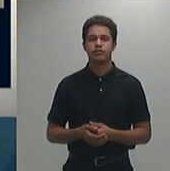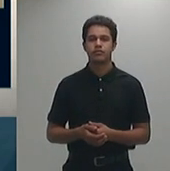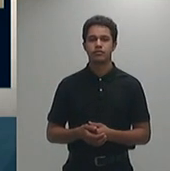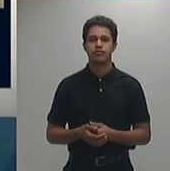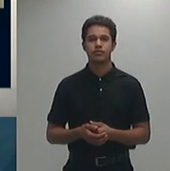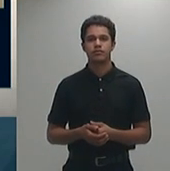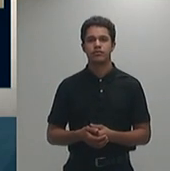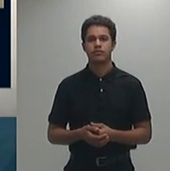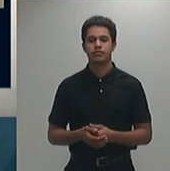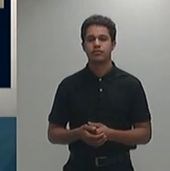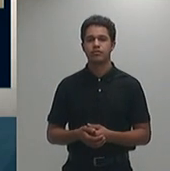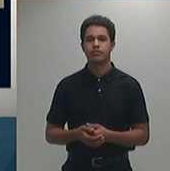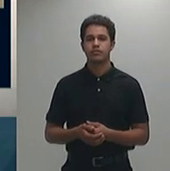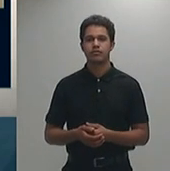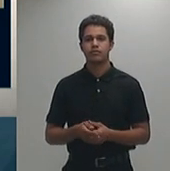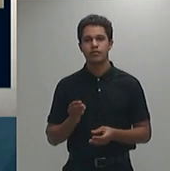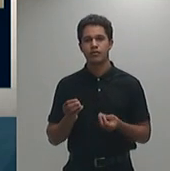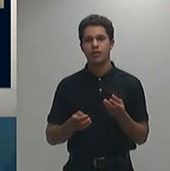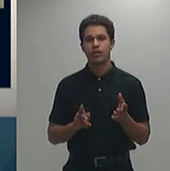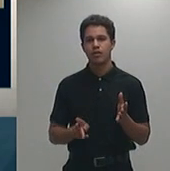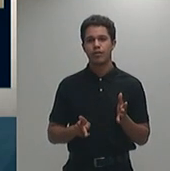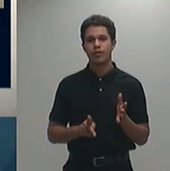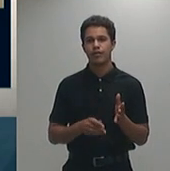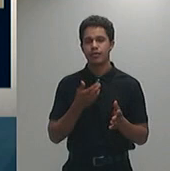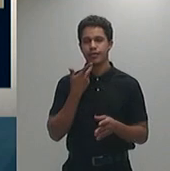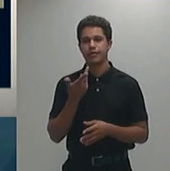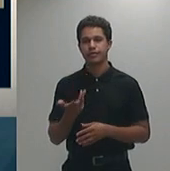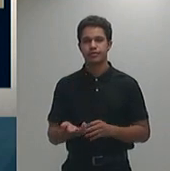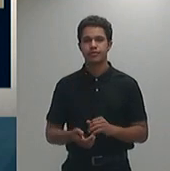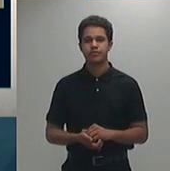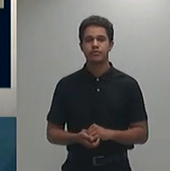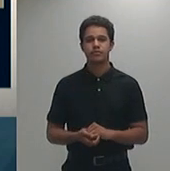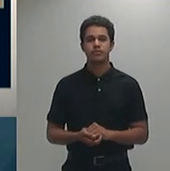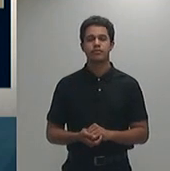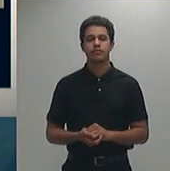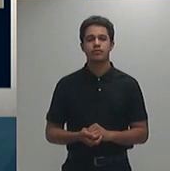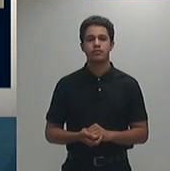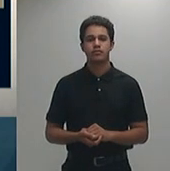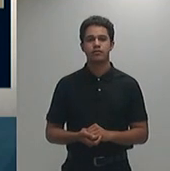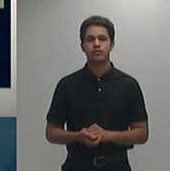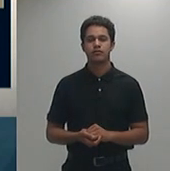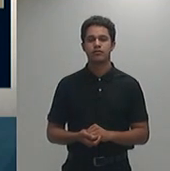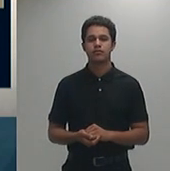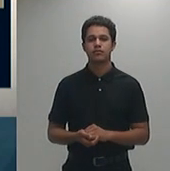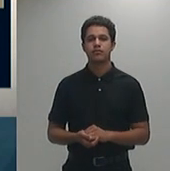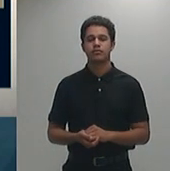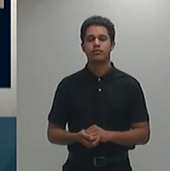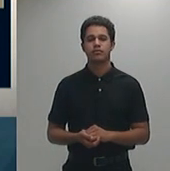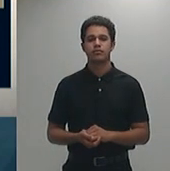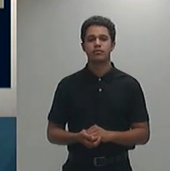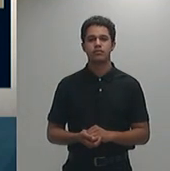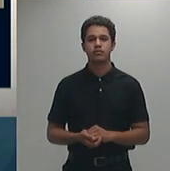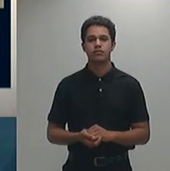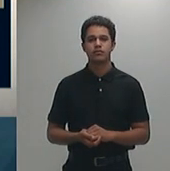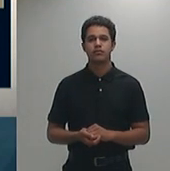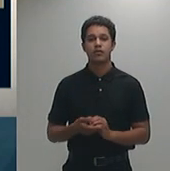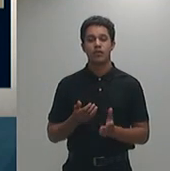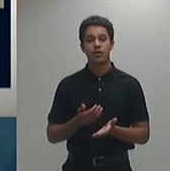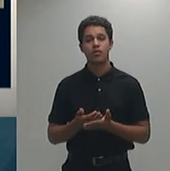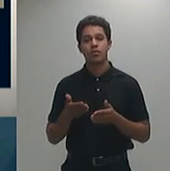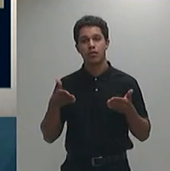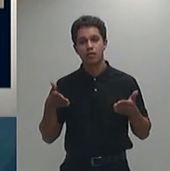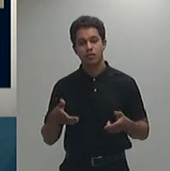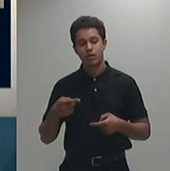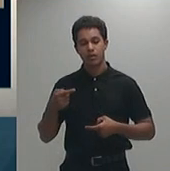José Carlos Barbosa Moreira sempre que eu traga aqui a lição dele abriu Acho que em princípio a posição que compete alguém no